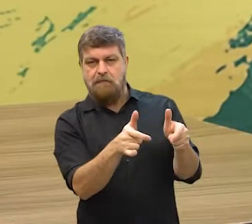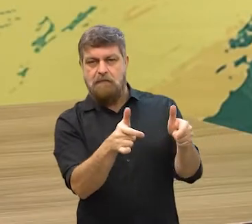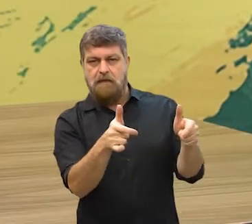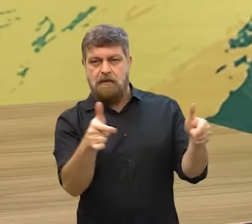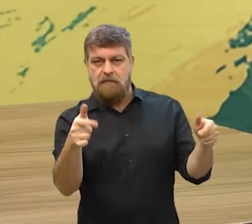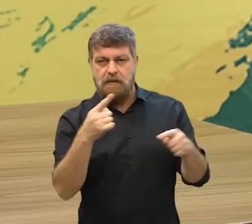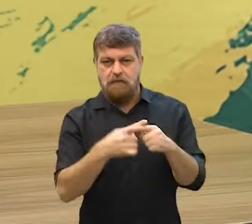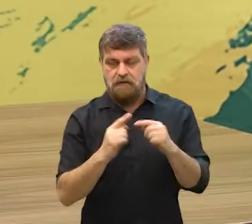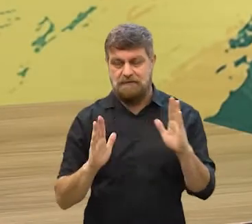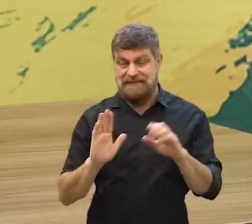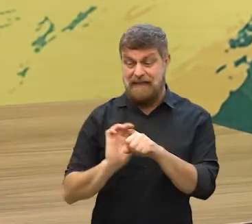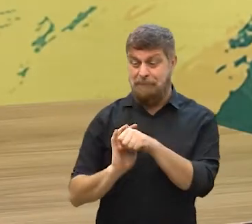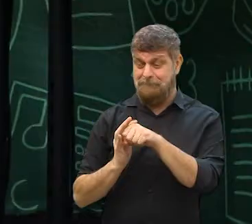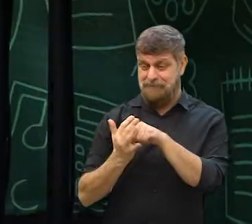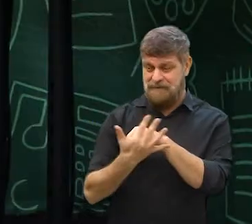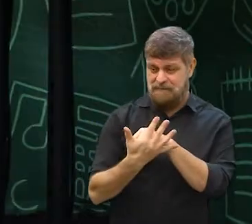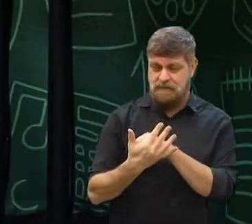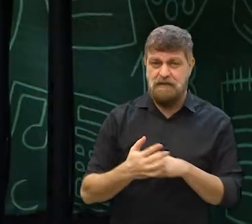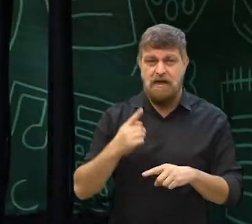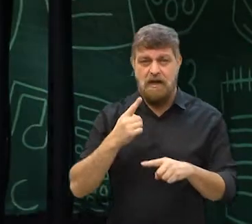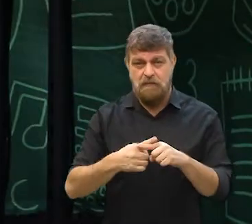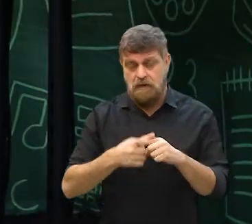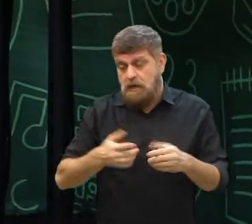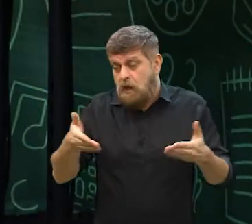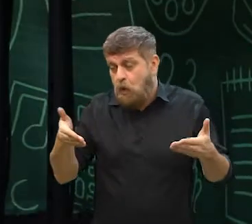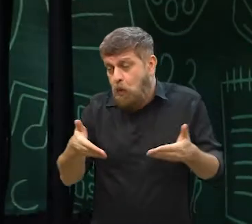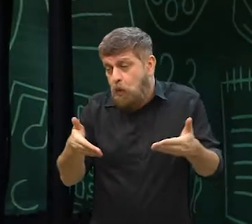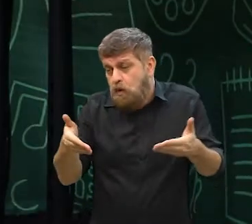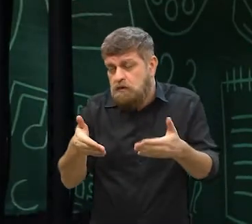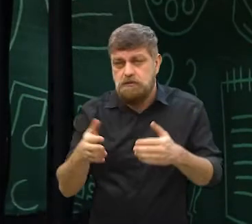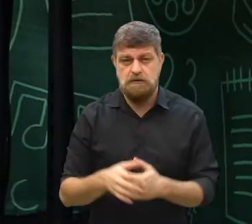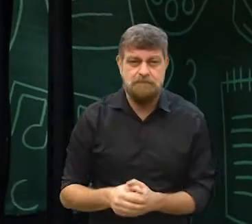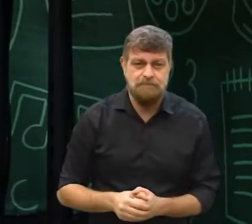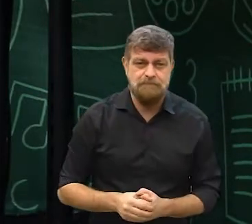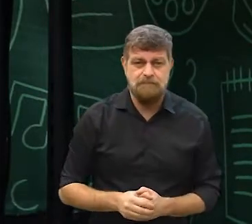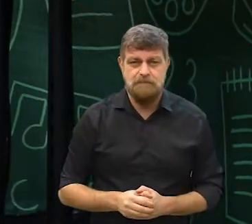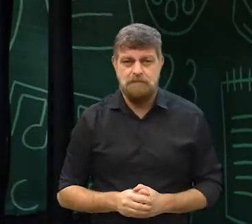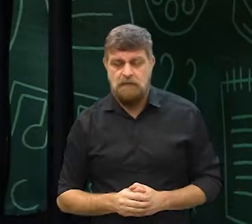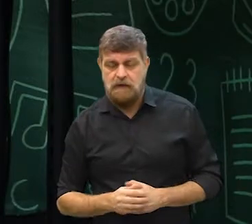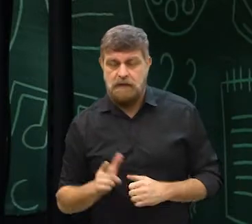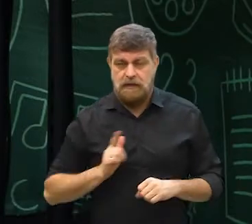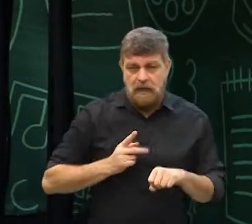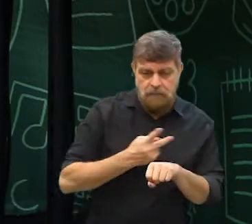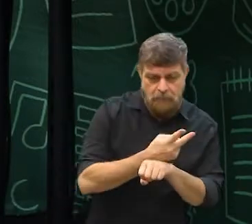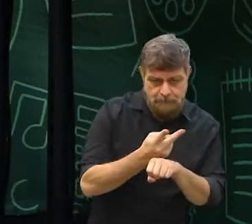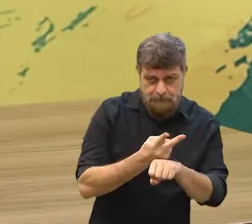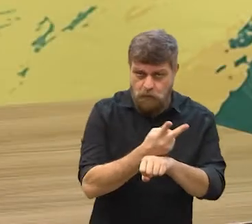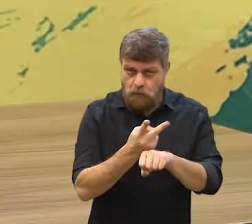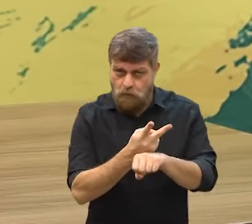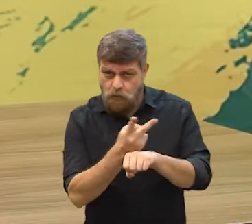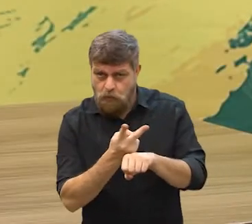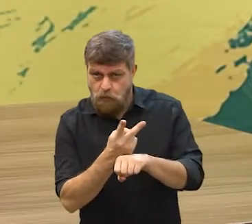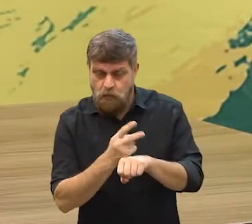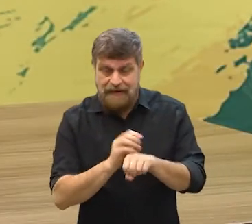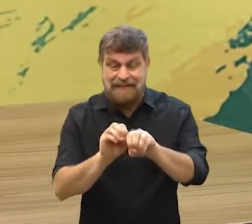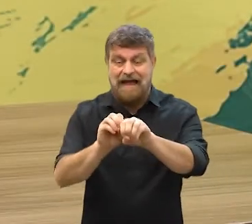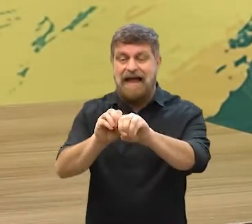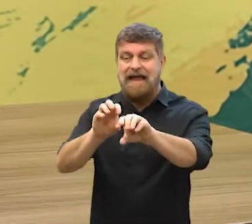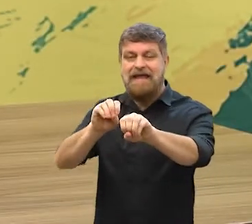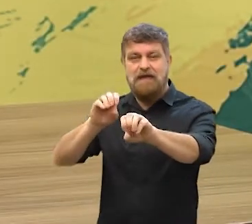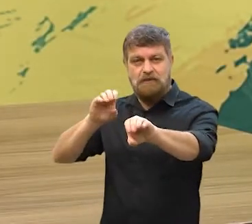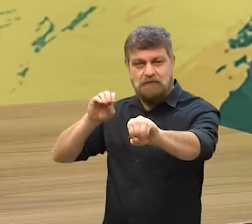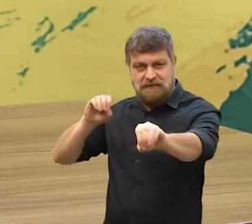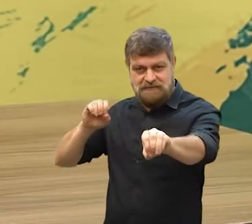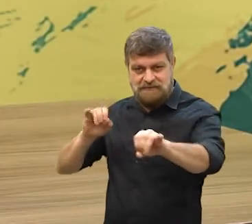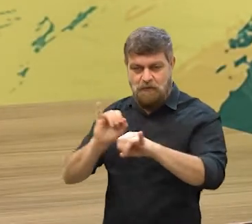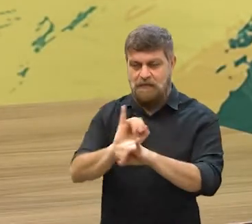da pandemia. Por quê? Porque hoje há uma procura maior, não é, pelo ensino à distância e tudo